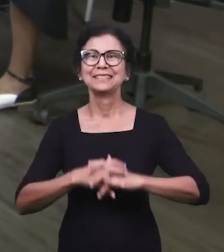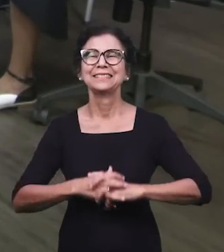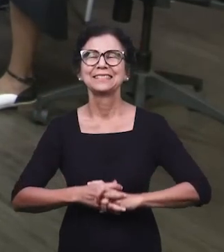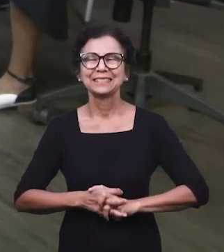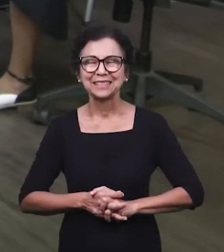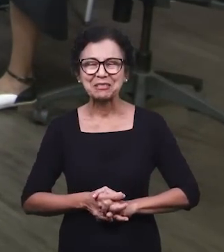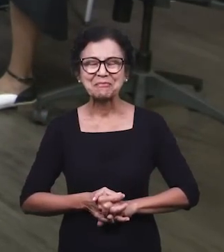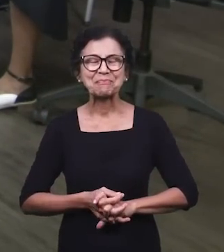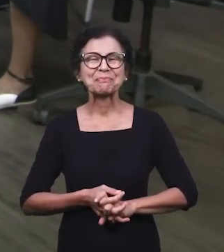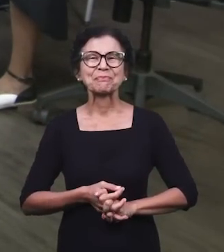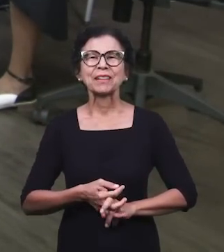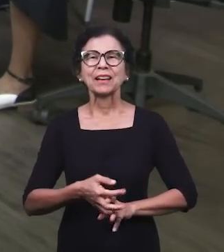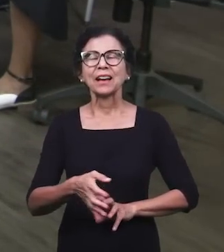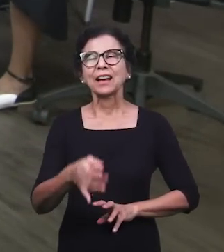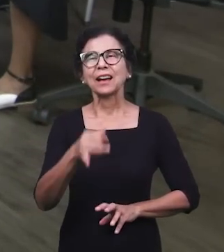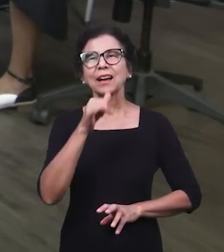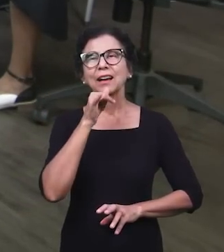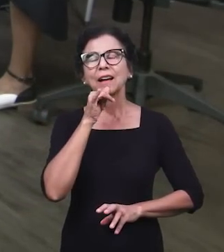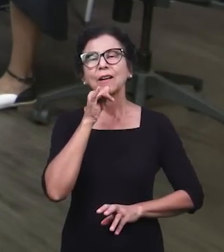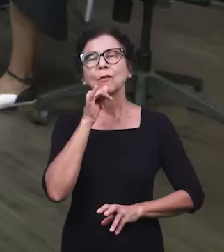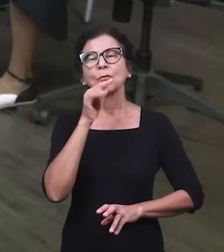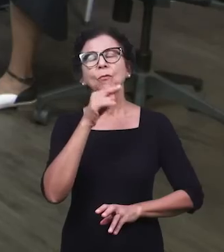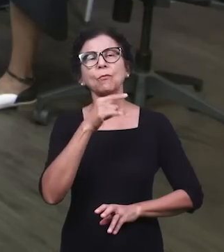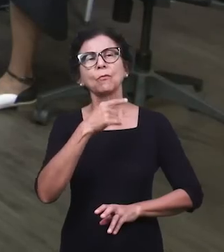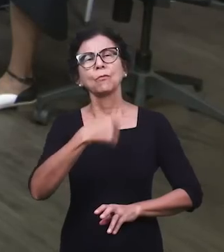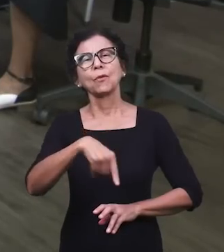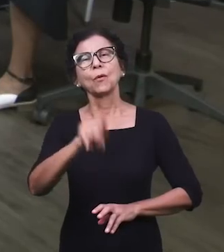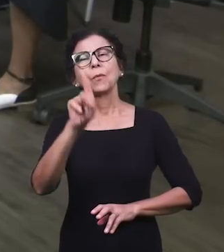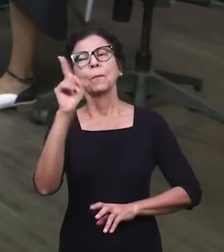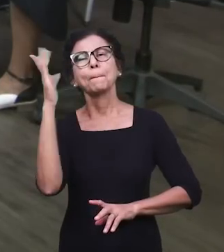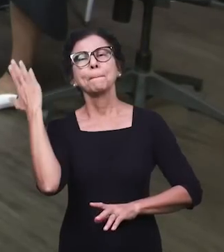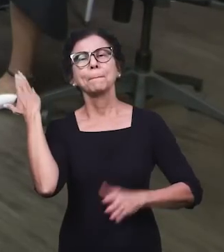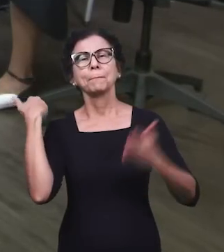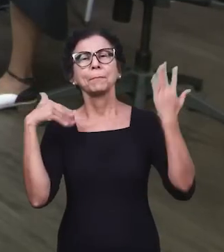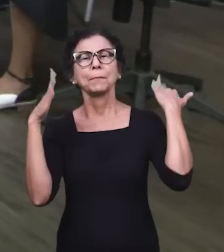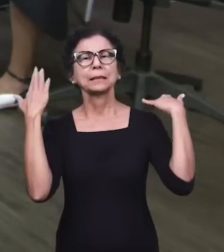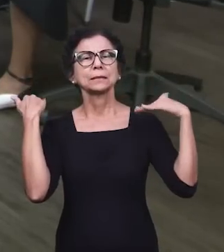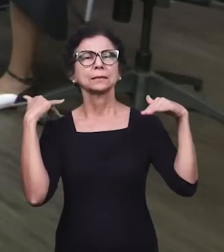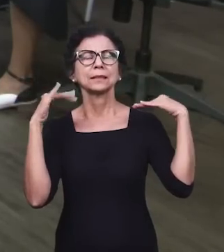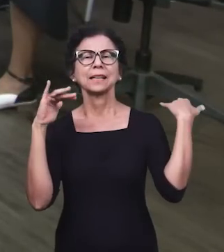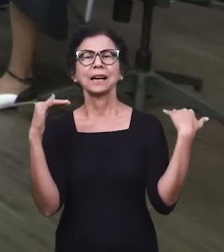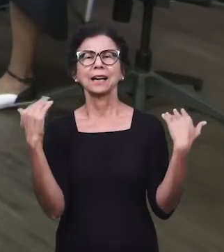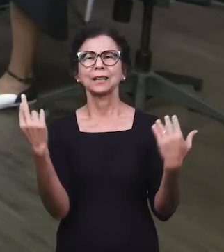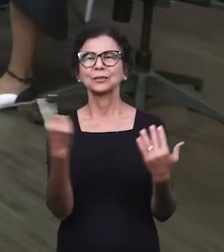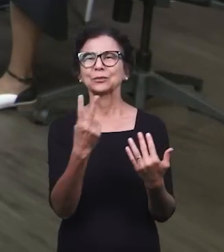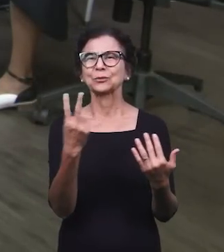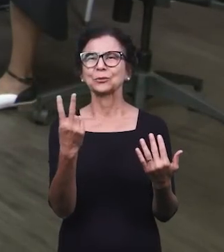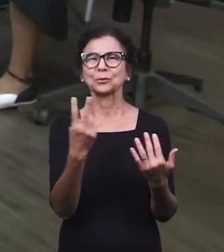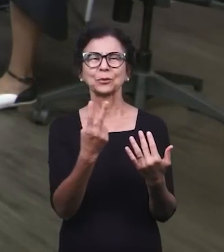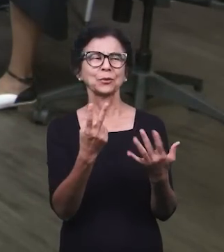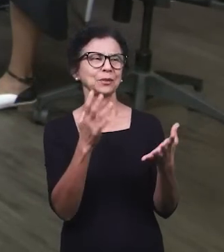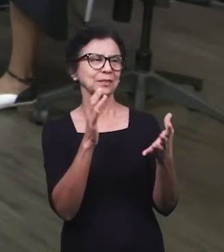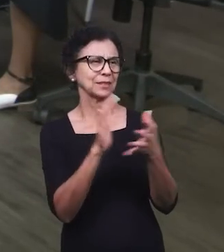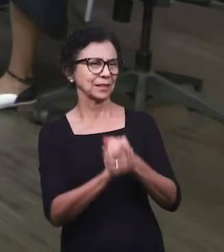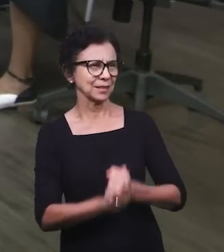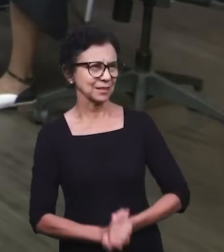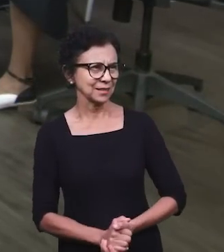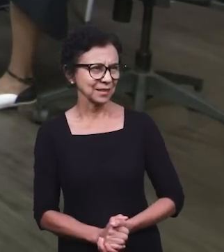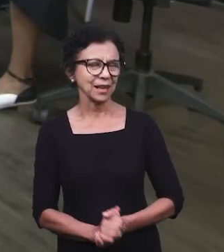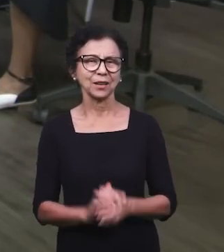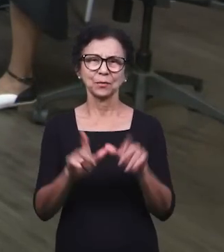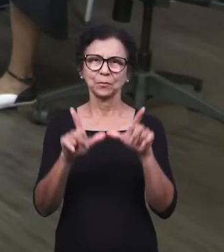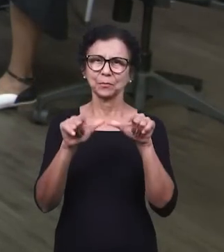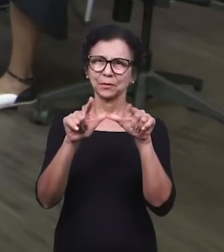quanto que é um passeio, né, um momento de lazer, a 2, casal, né, fazer uma